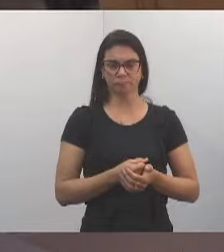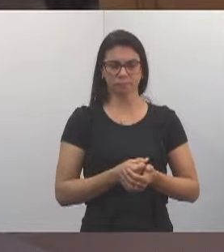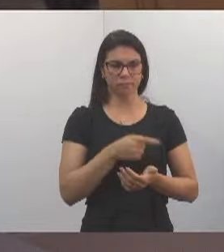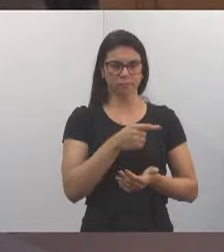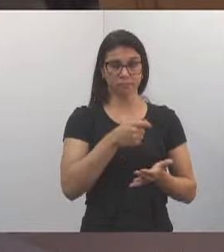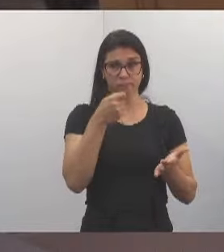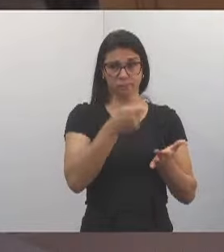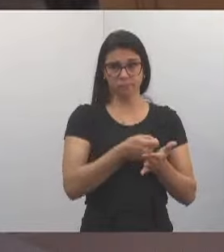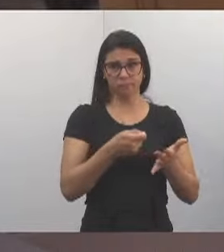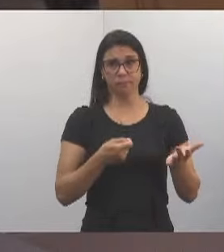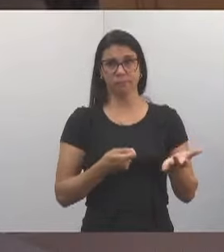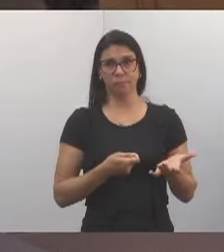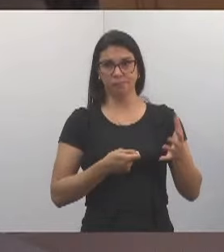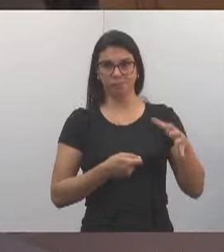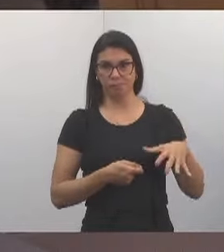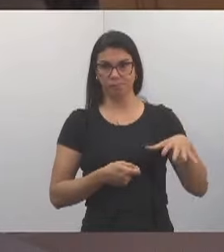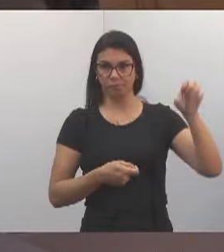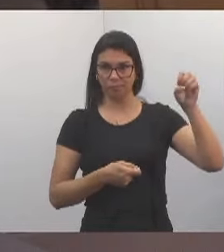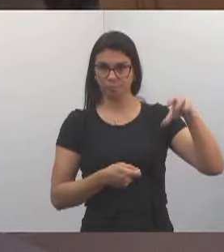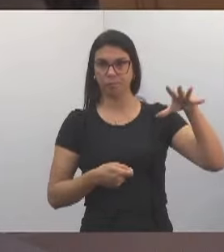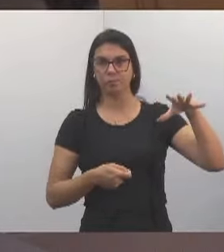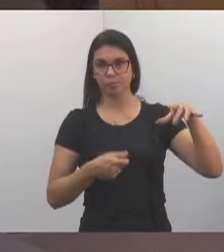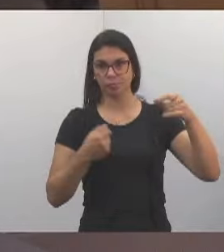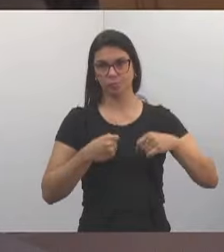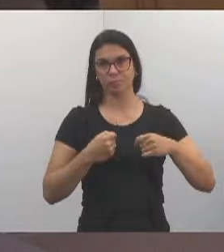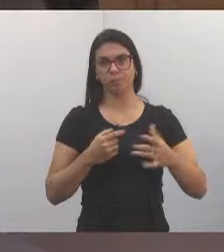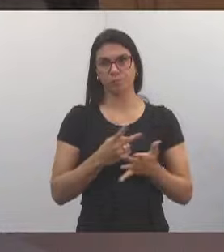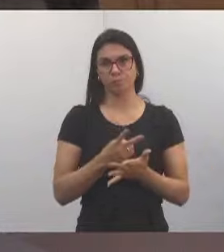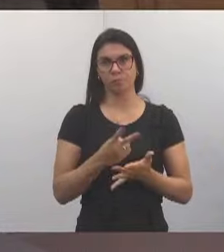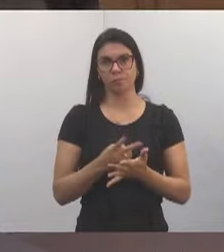cobram. Mas por que que não faz esse trabalho lá para eles?